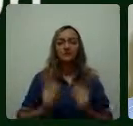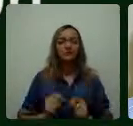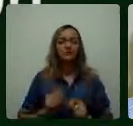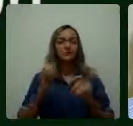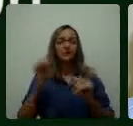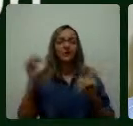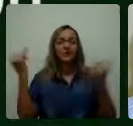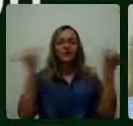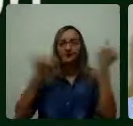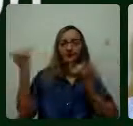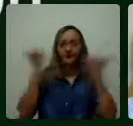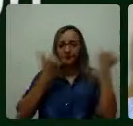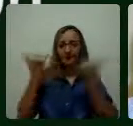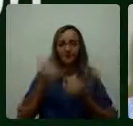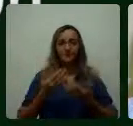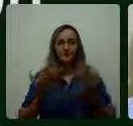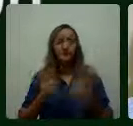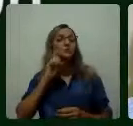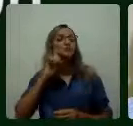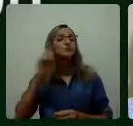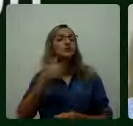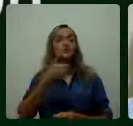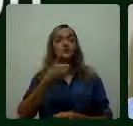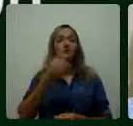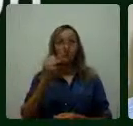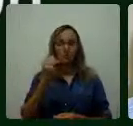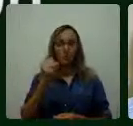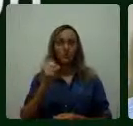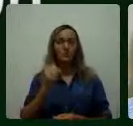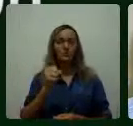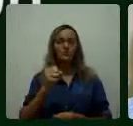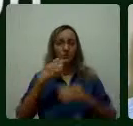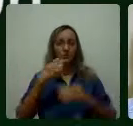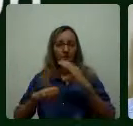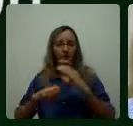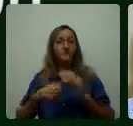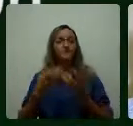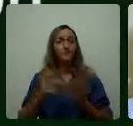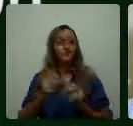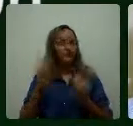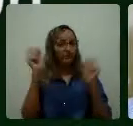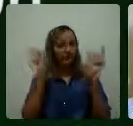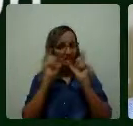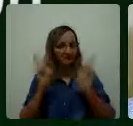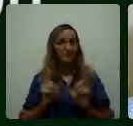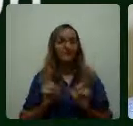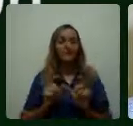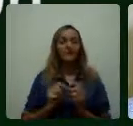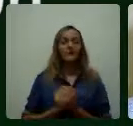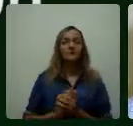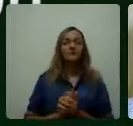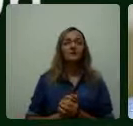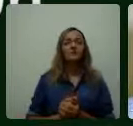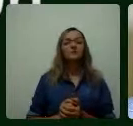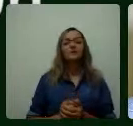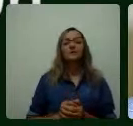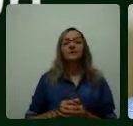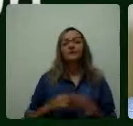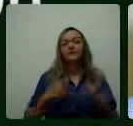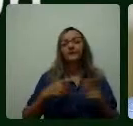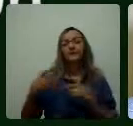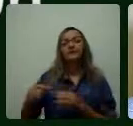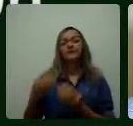tem programação ali o dia inteiro. Ai, mas eu preciso estar 24 horas na maratona? Não necessariamente. Quando a gente abrir ali a plataforma, vocês vão